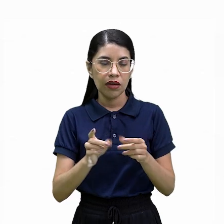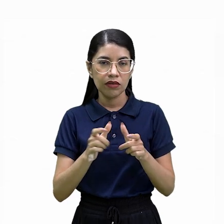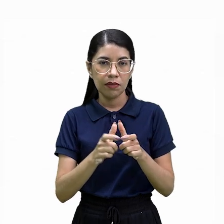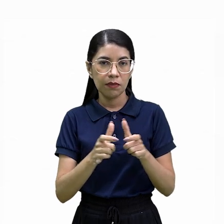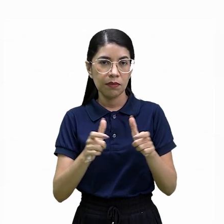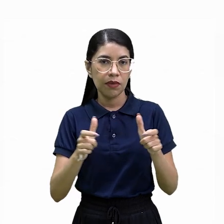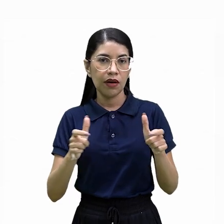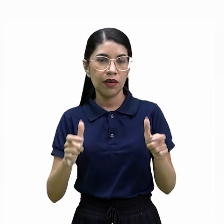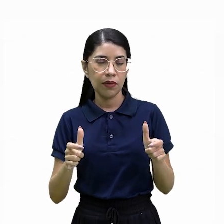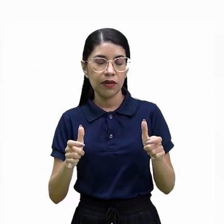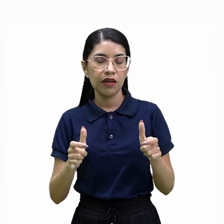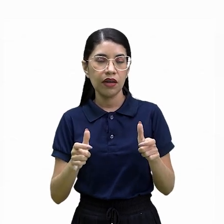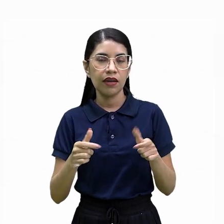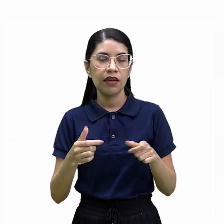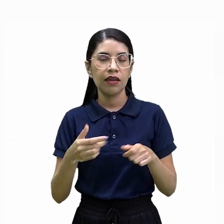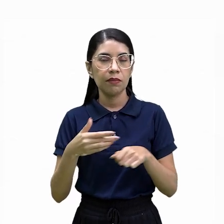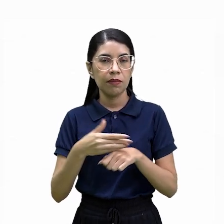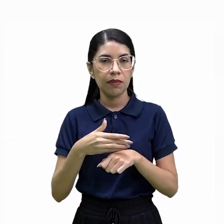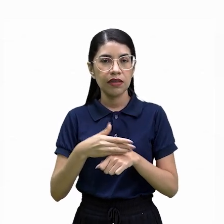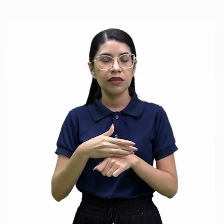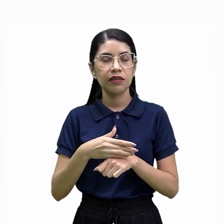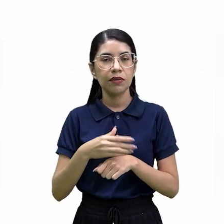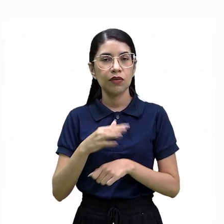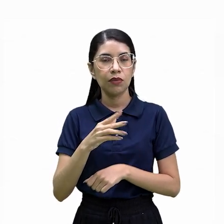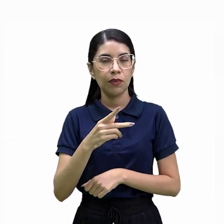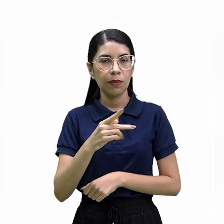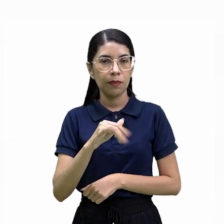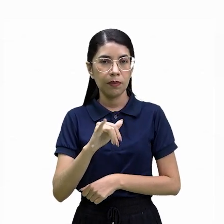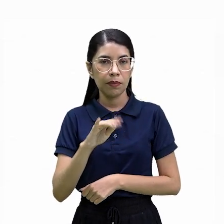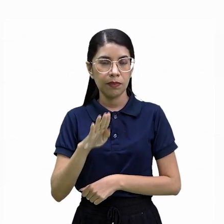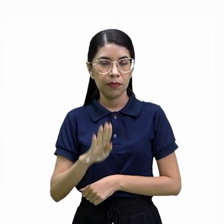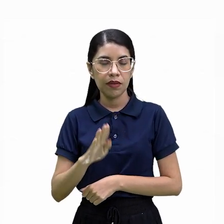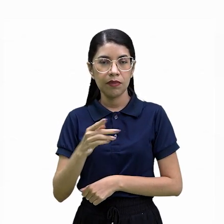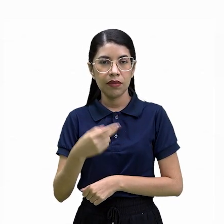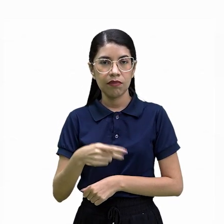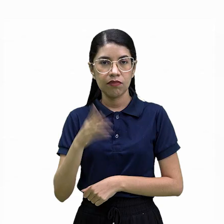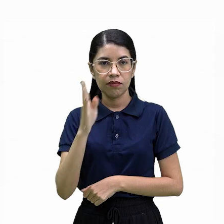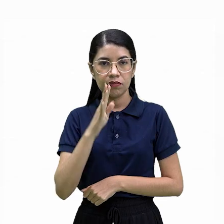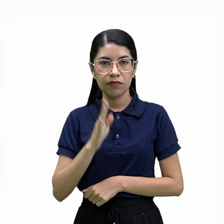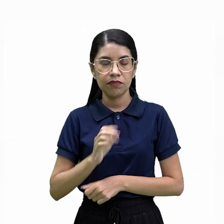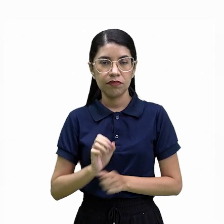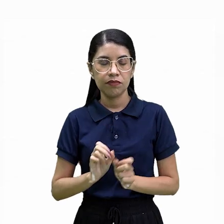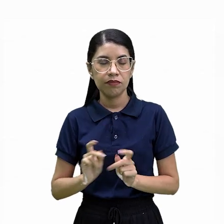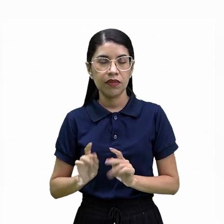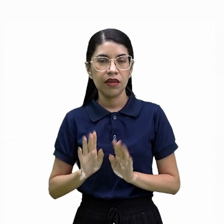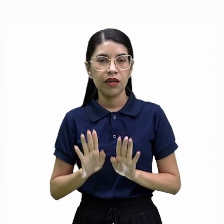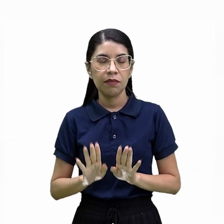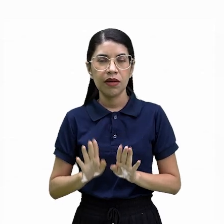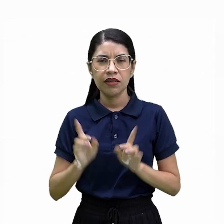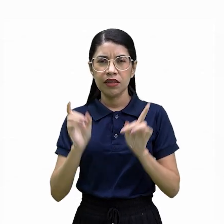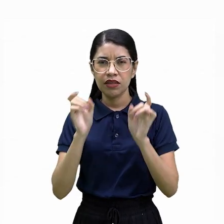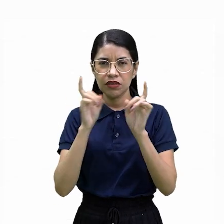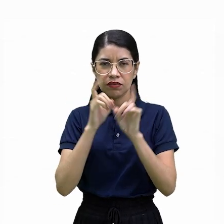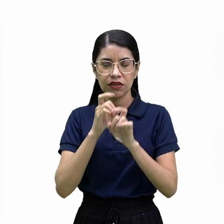maior participação, né, do PIB, do Produto Interno Brasileiro. Professor, e é difícil construir